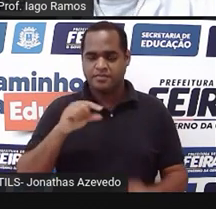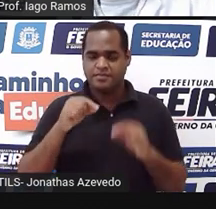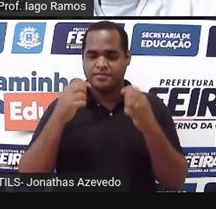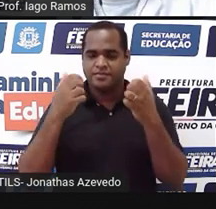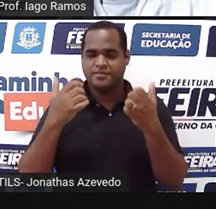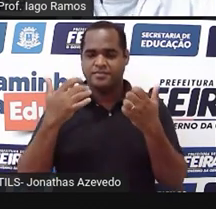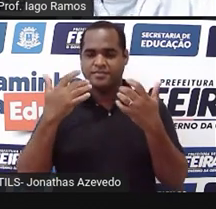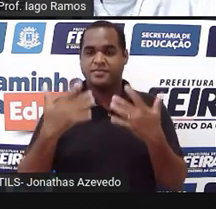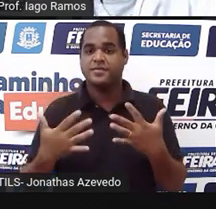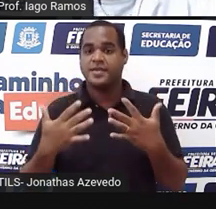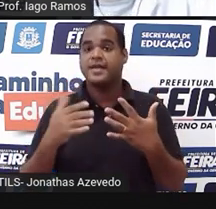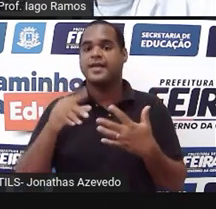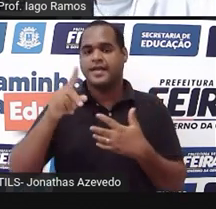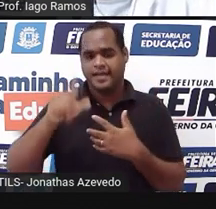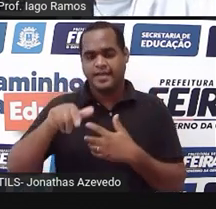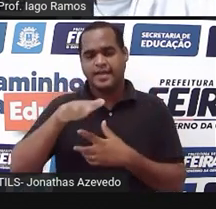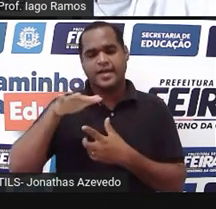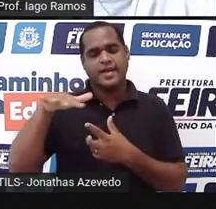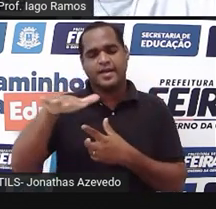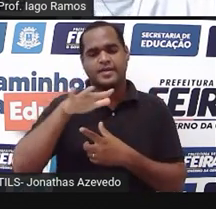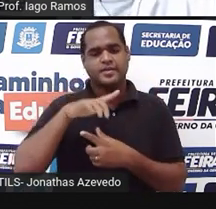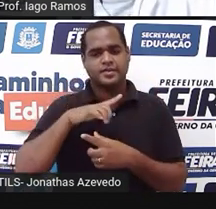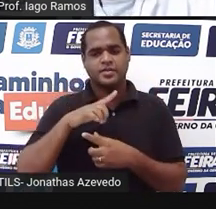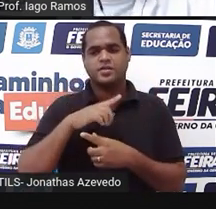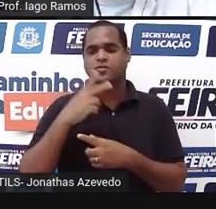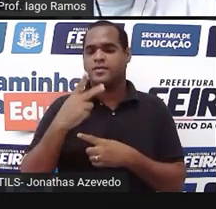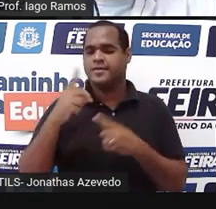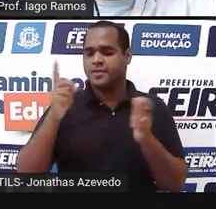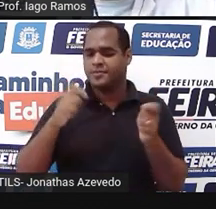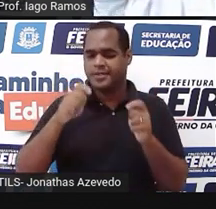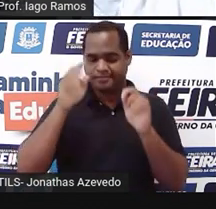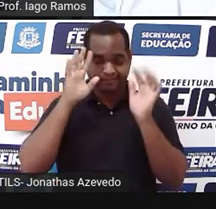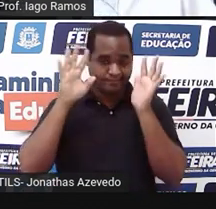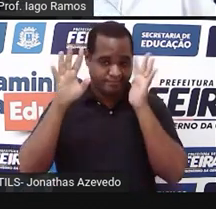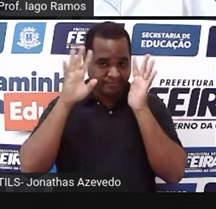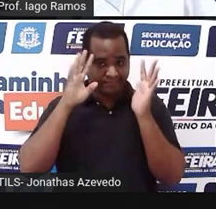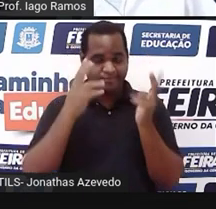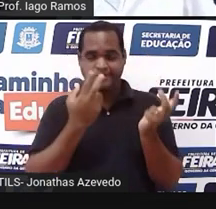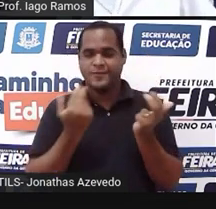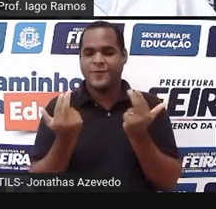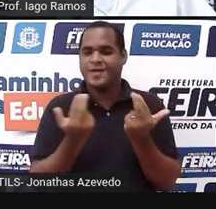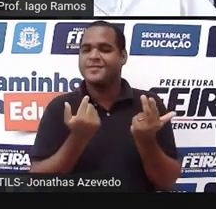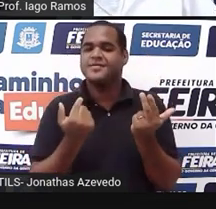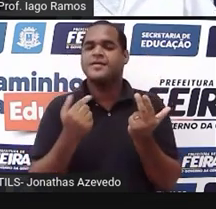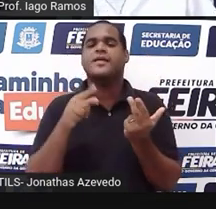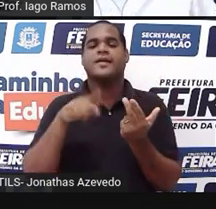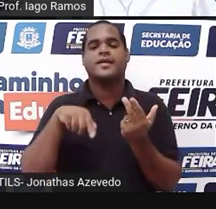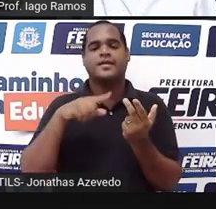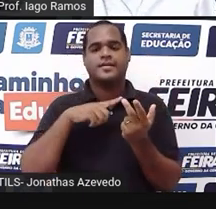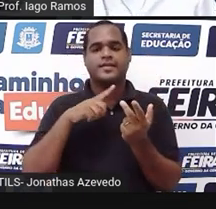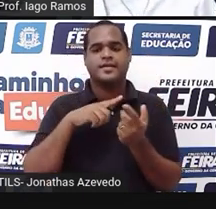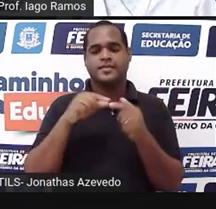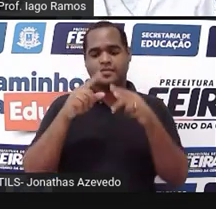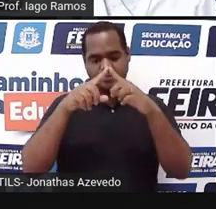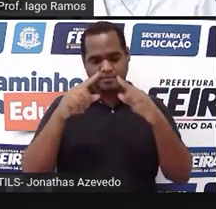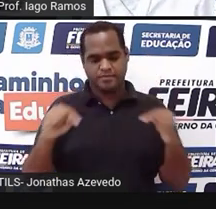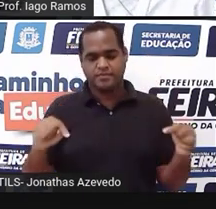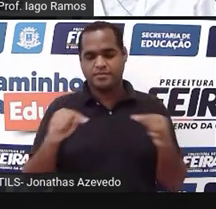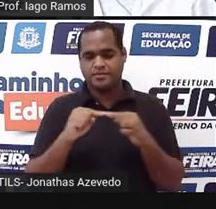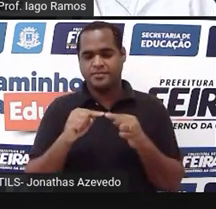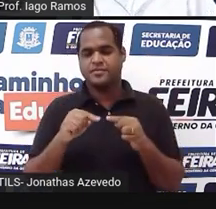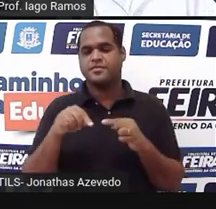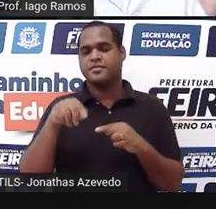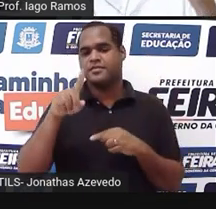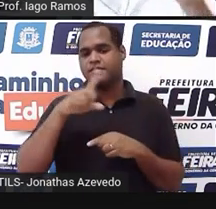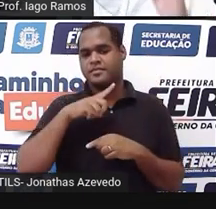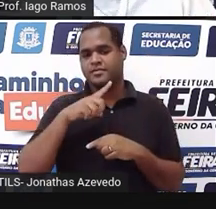área do triângulo dois eu vou seguir com o mesmo raciocínio a base do Triângulo 2 vezes a altura